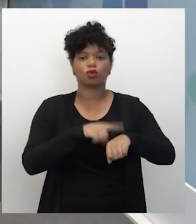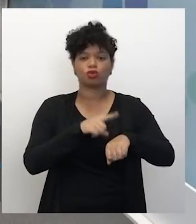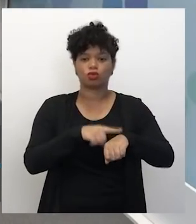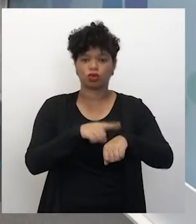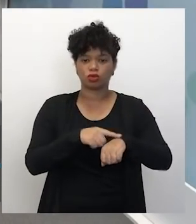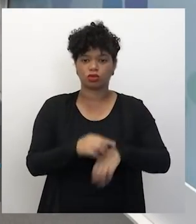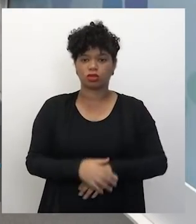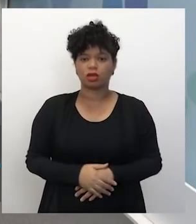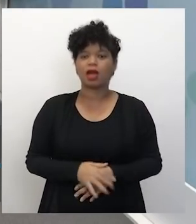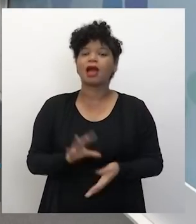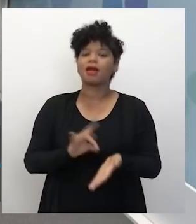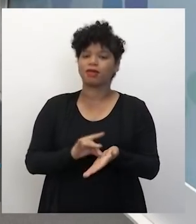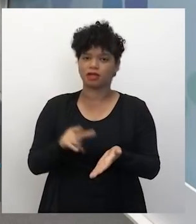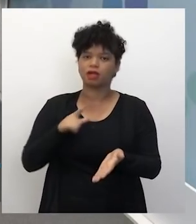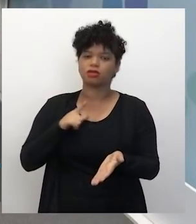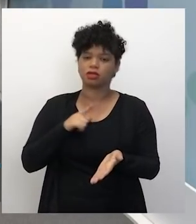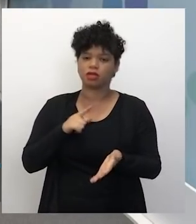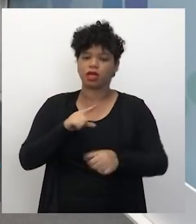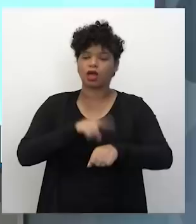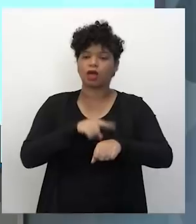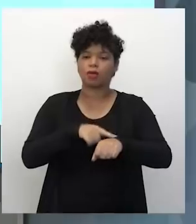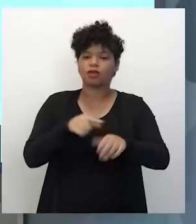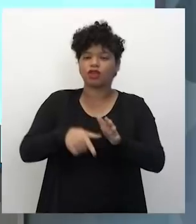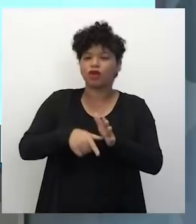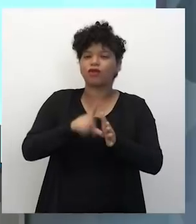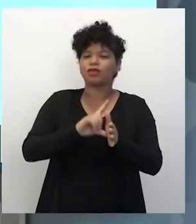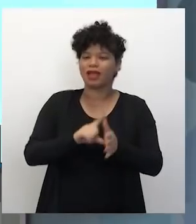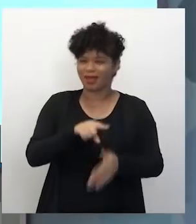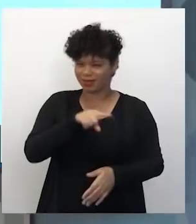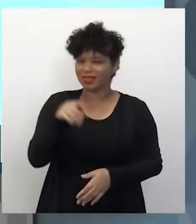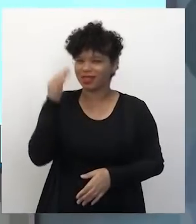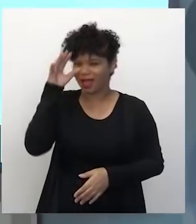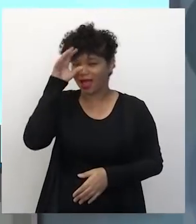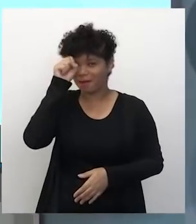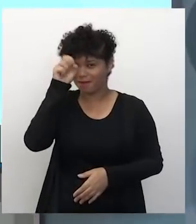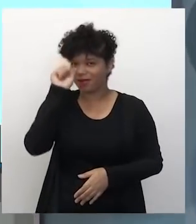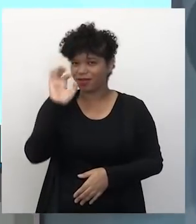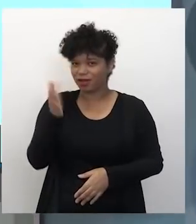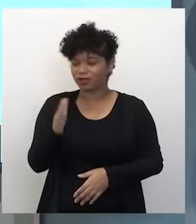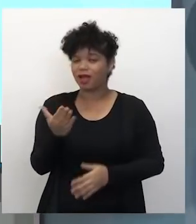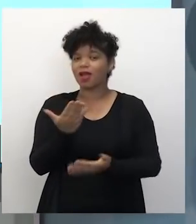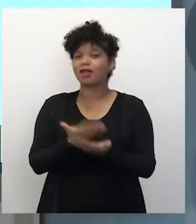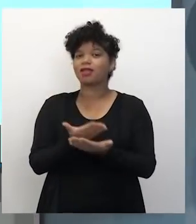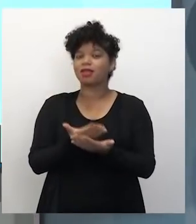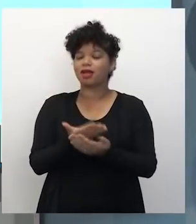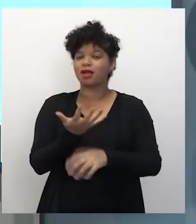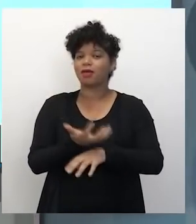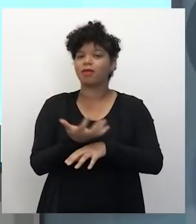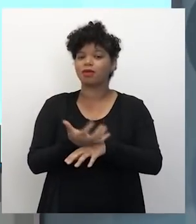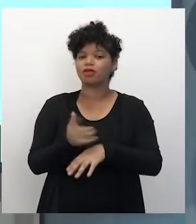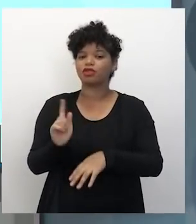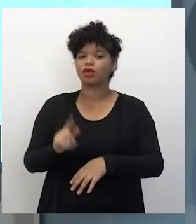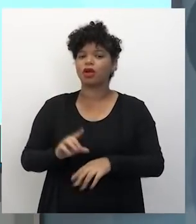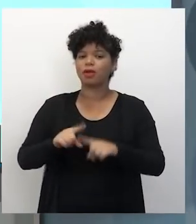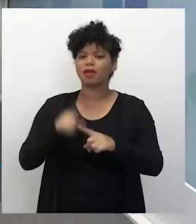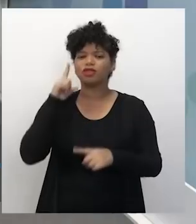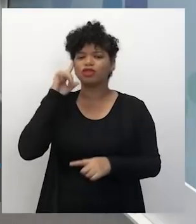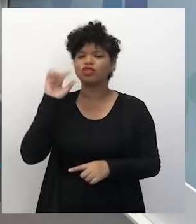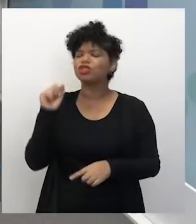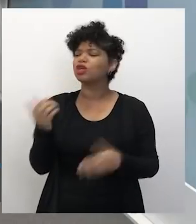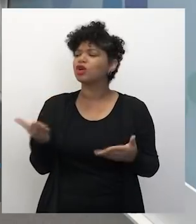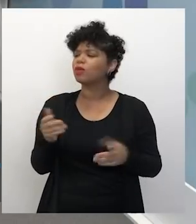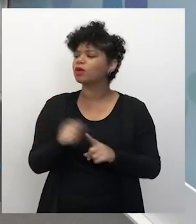referindo aos fuso horários. Isso tá. Eles devem ter aprendido na aula de geografia. Mas hoje, nós estamos no dia 13 de março, é isso,